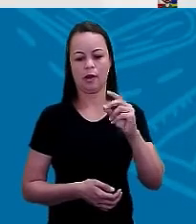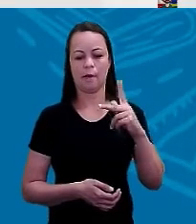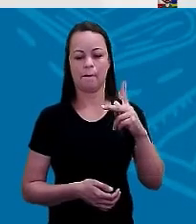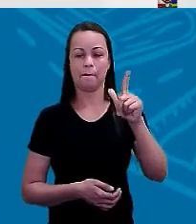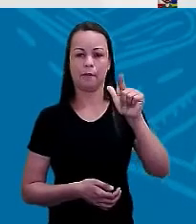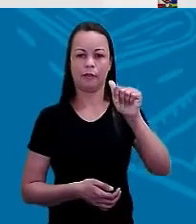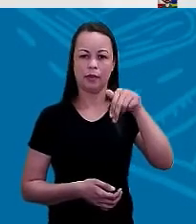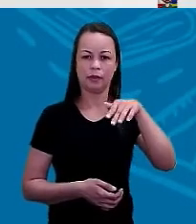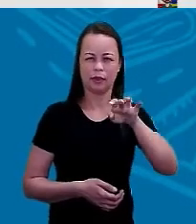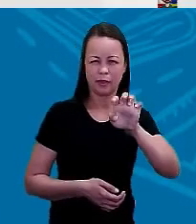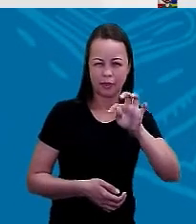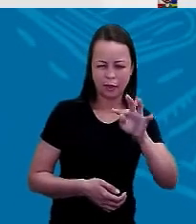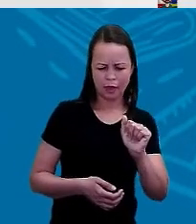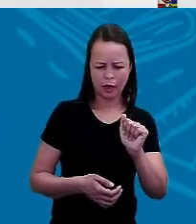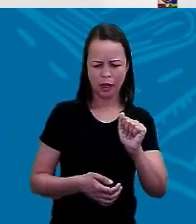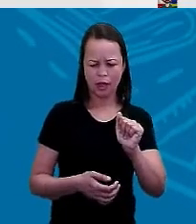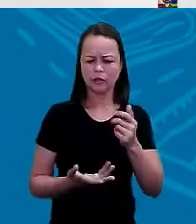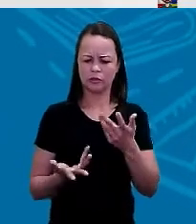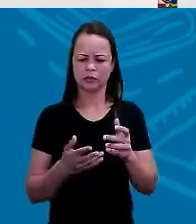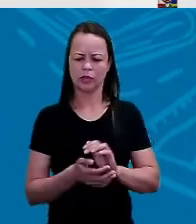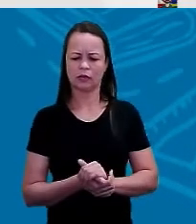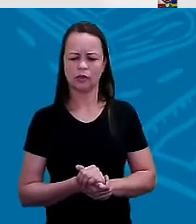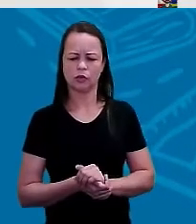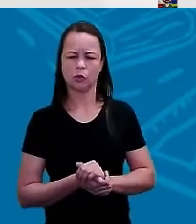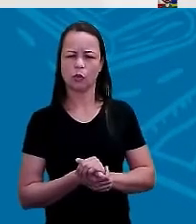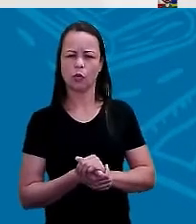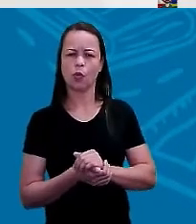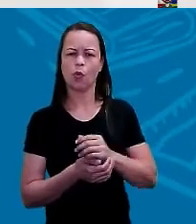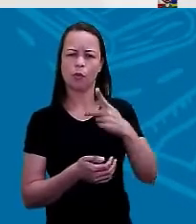um planeta? Was Pluto a planet?